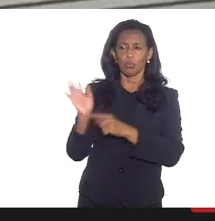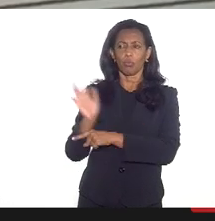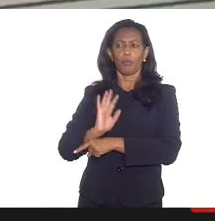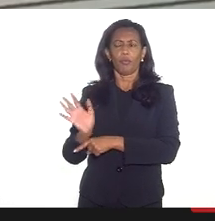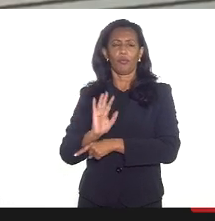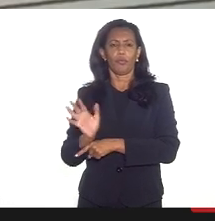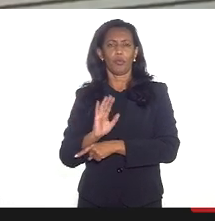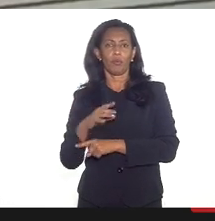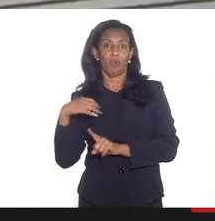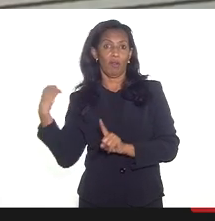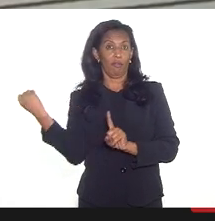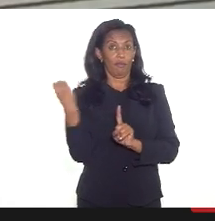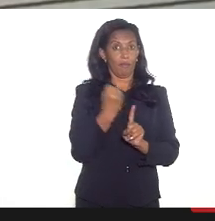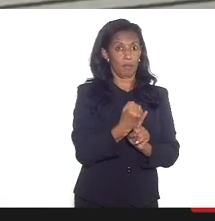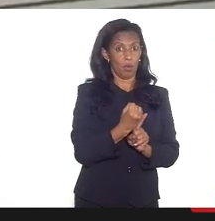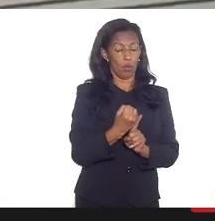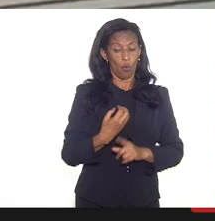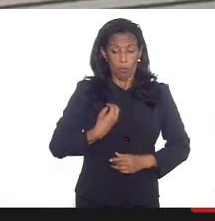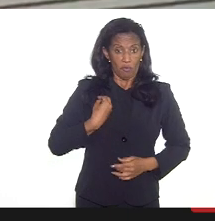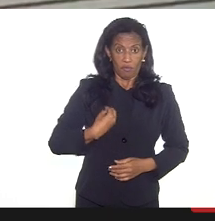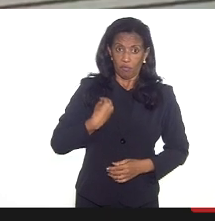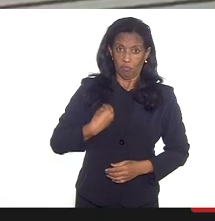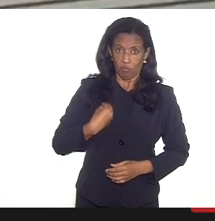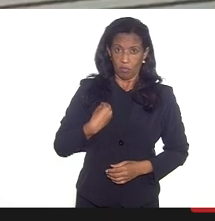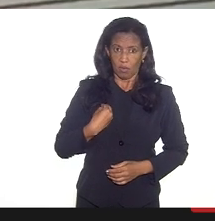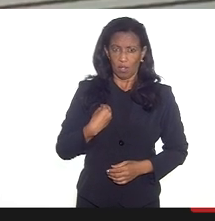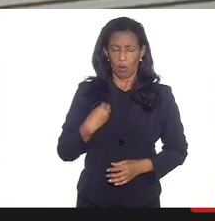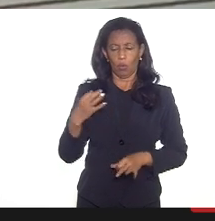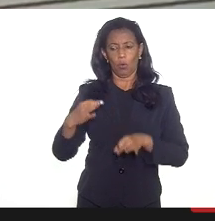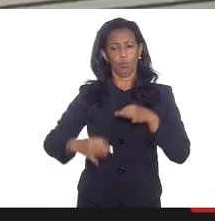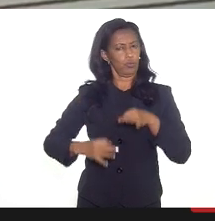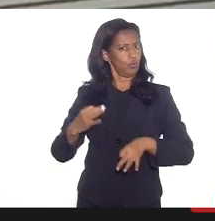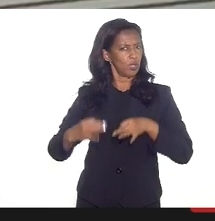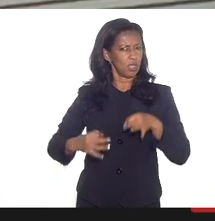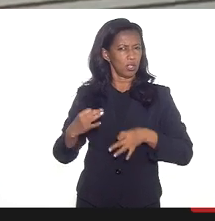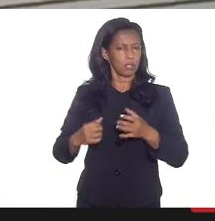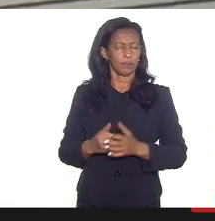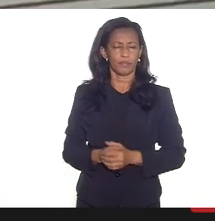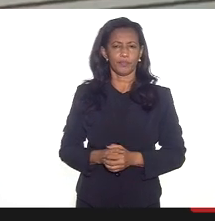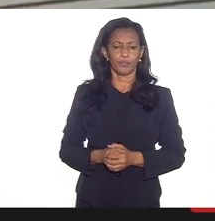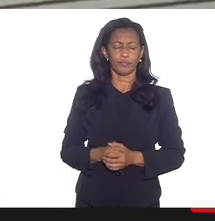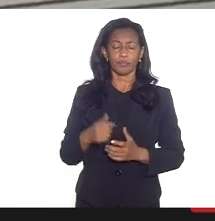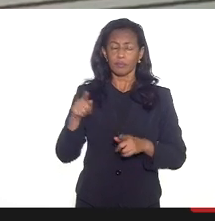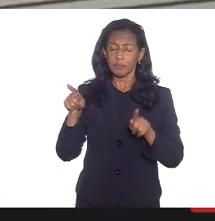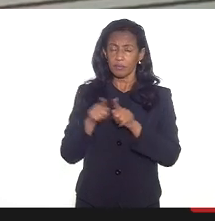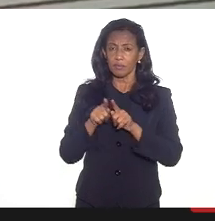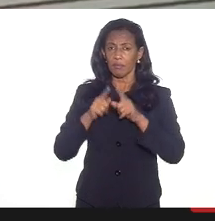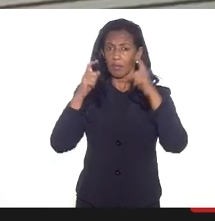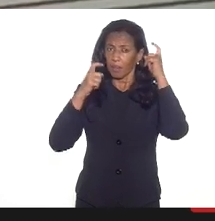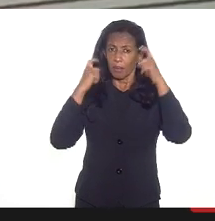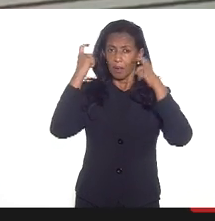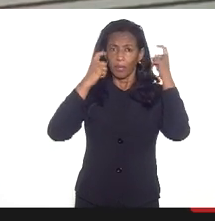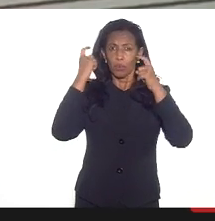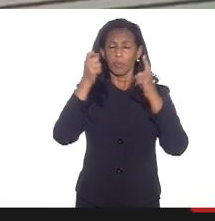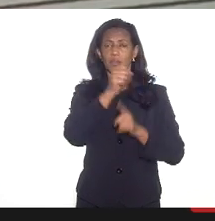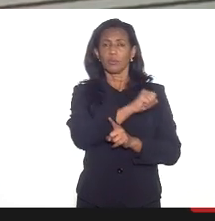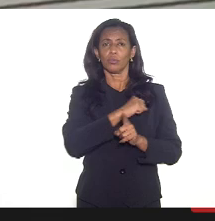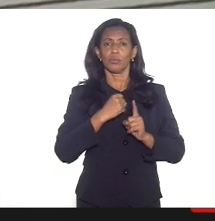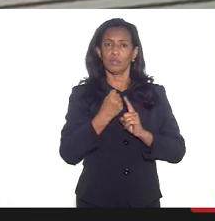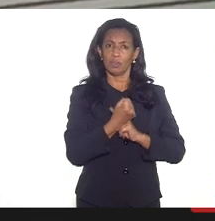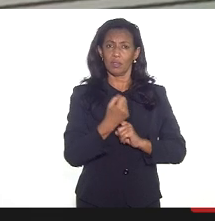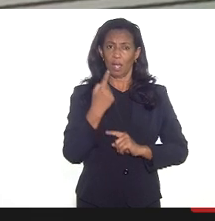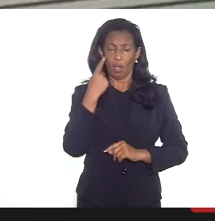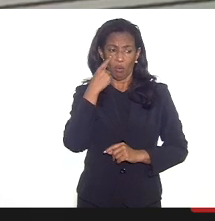feminicídio? Pela vivência como juiz, ficando sensível a essas questões, e por essa preocupação com questões sociais, a meu